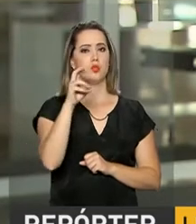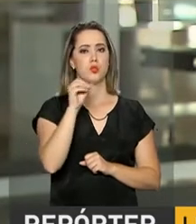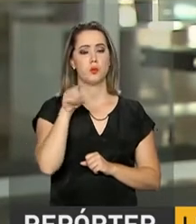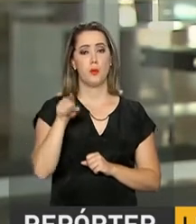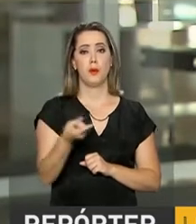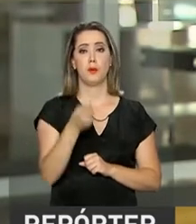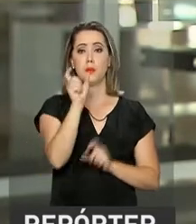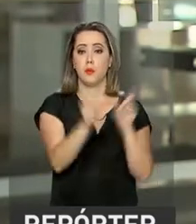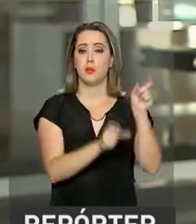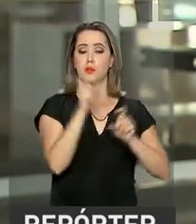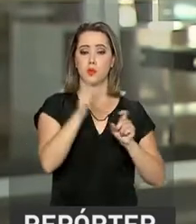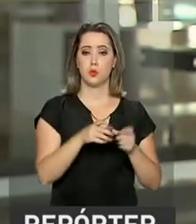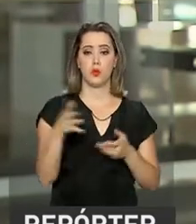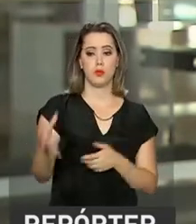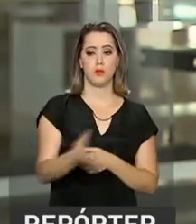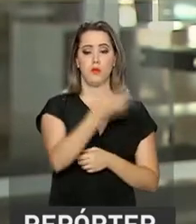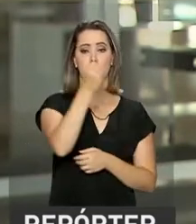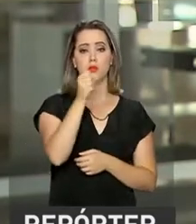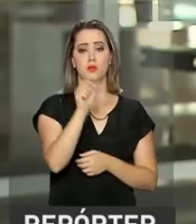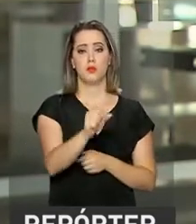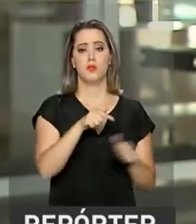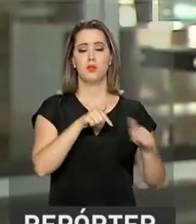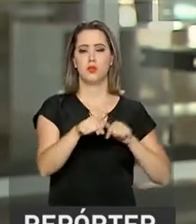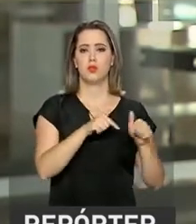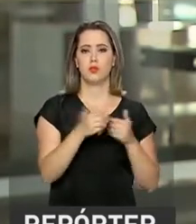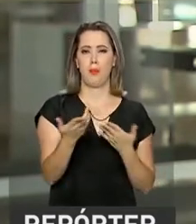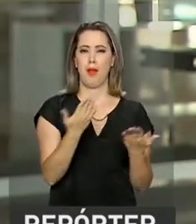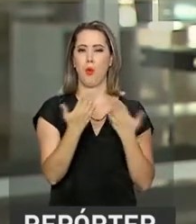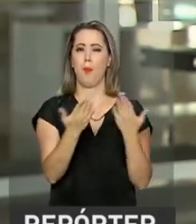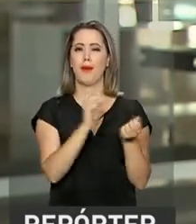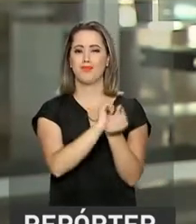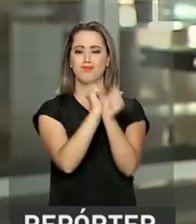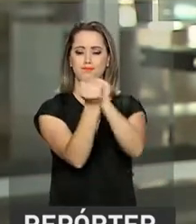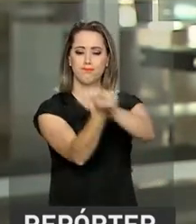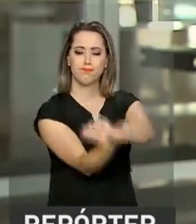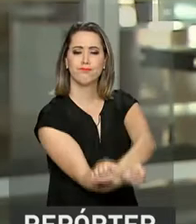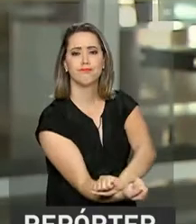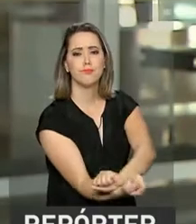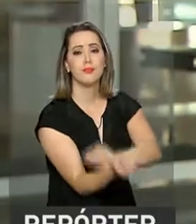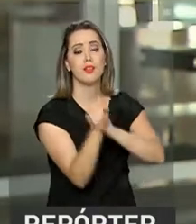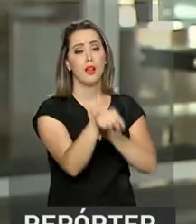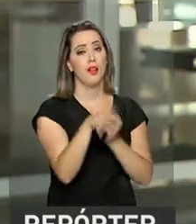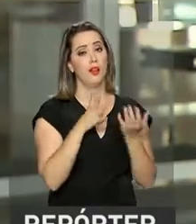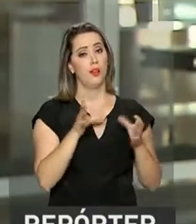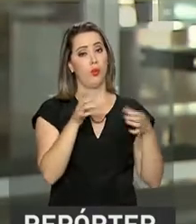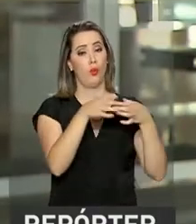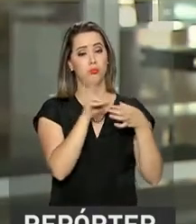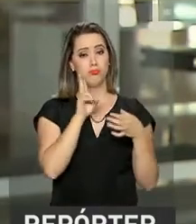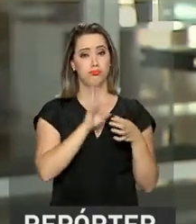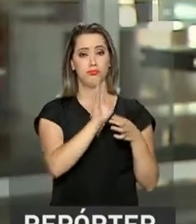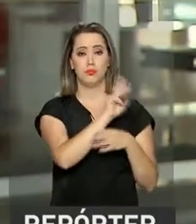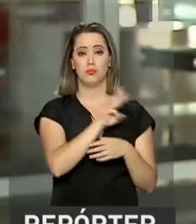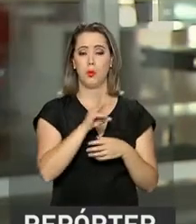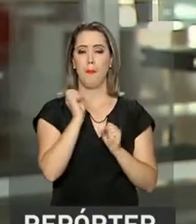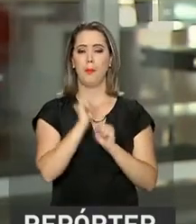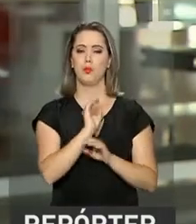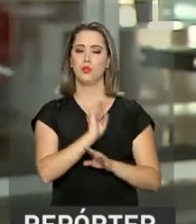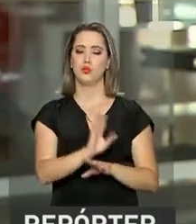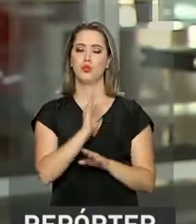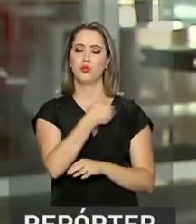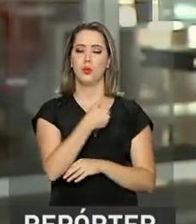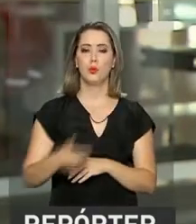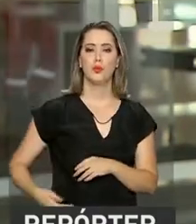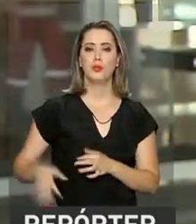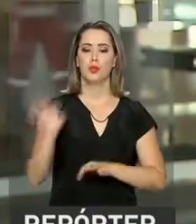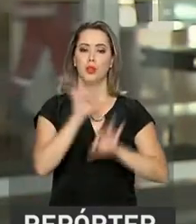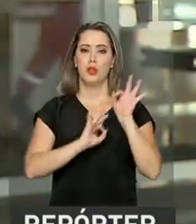retratadas de trabalho em condição análoga à escravidão os dados organizados no observatório do trabalho escravo podem ajudar o governo